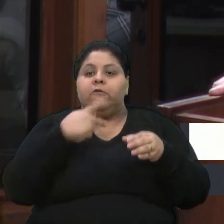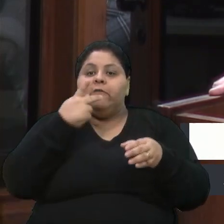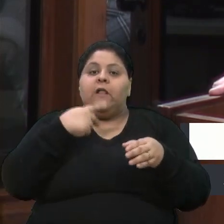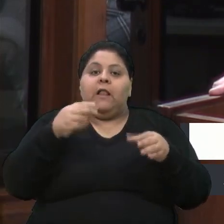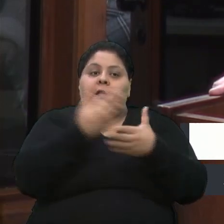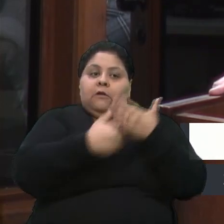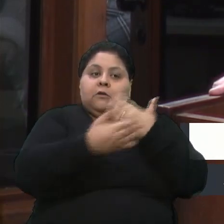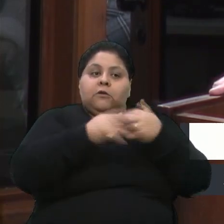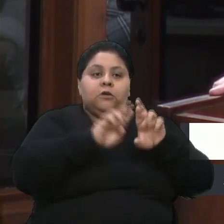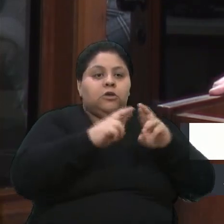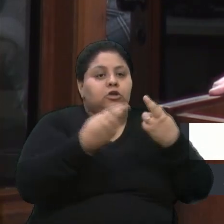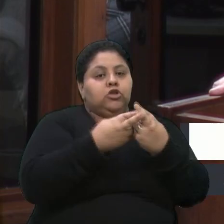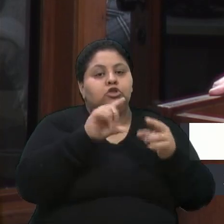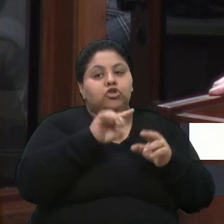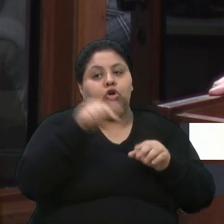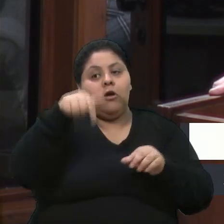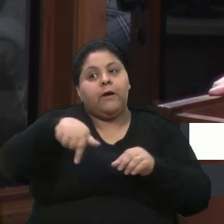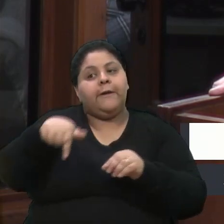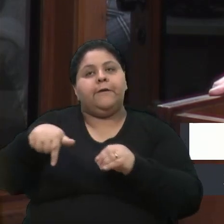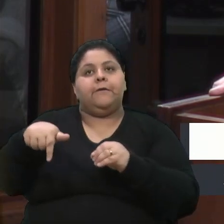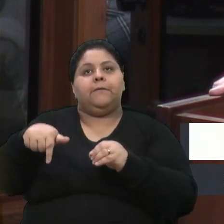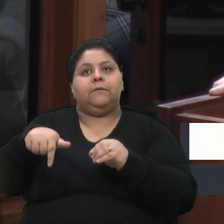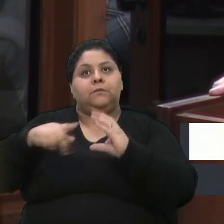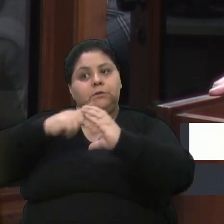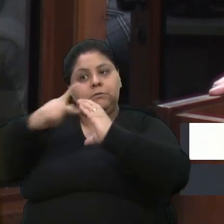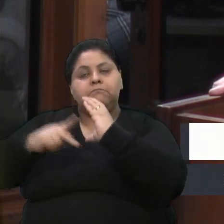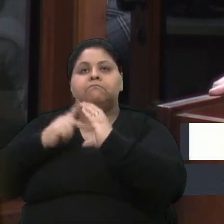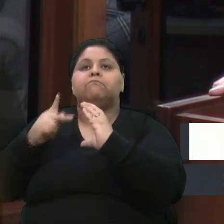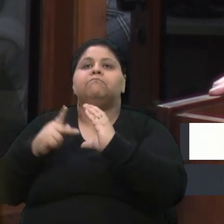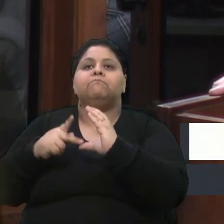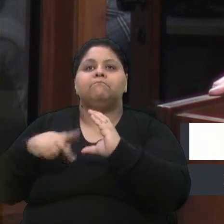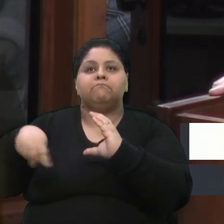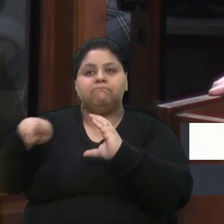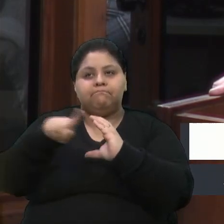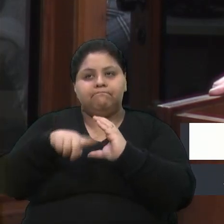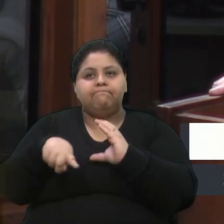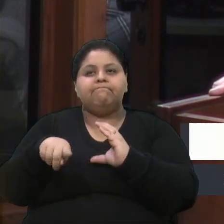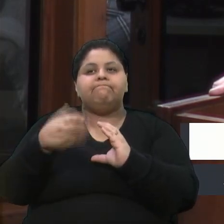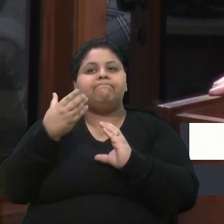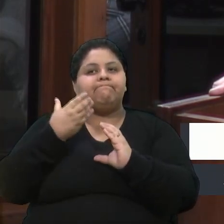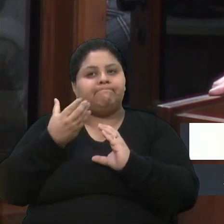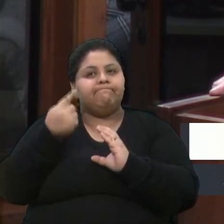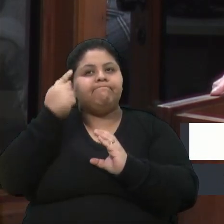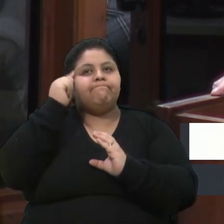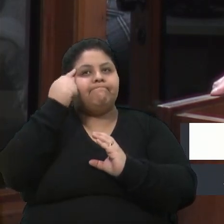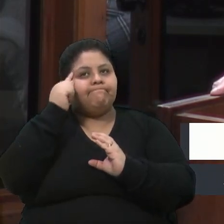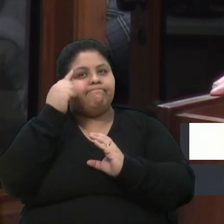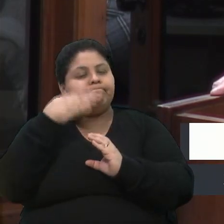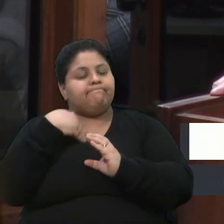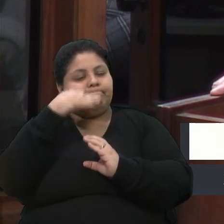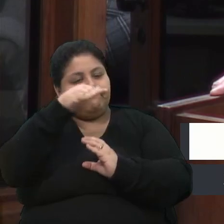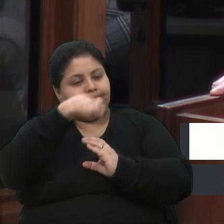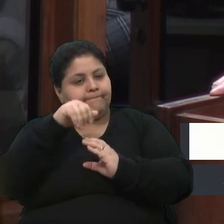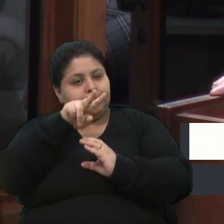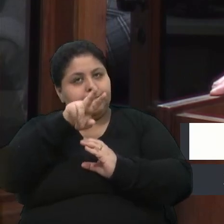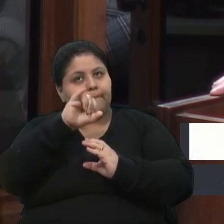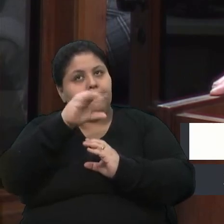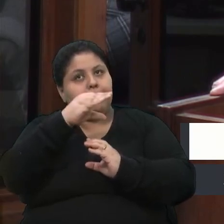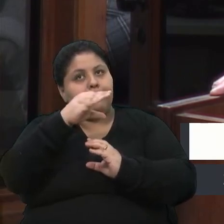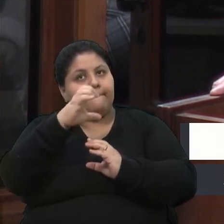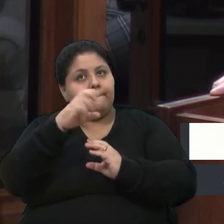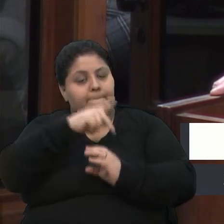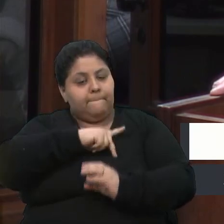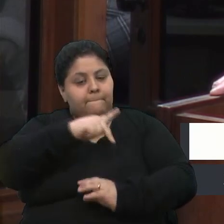falta ser pautado aqui nessa casa. Então, a gente quer o bom senso, até eu peço para o vice-presidente aqui, o Cadori,